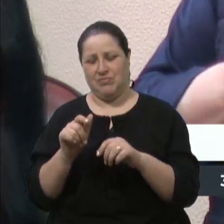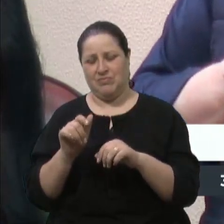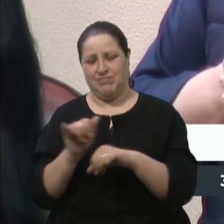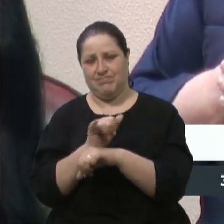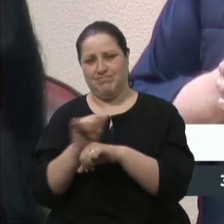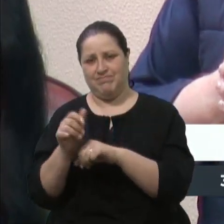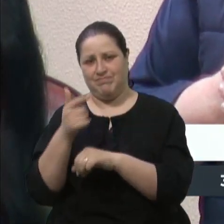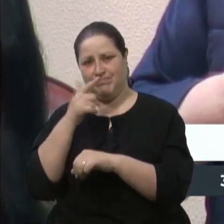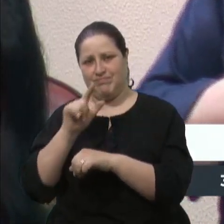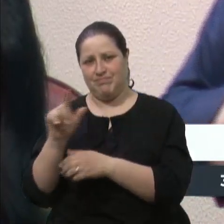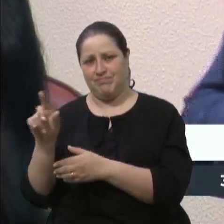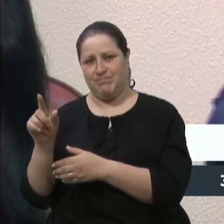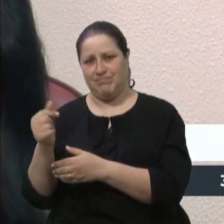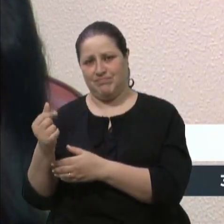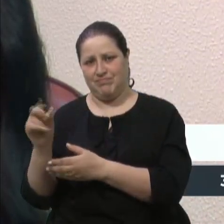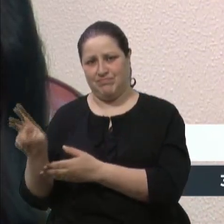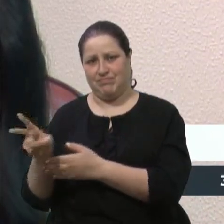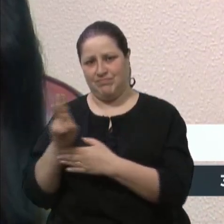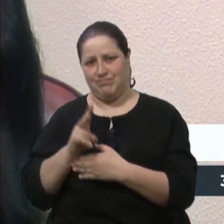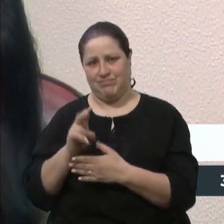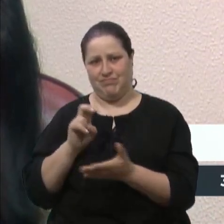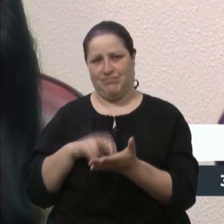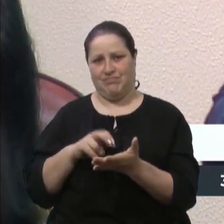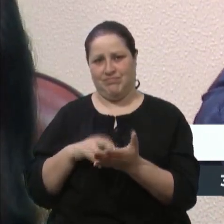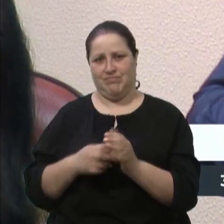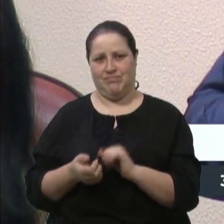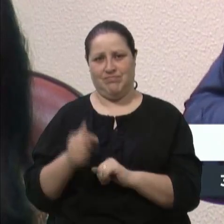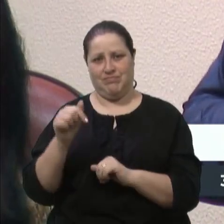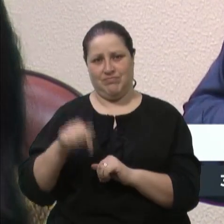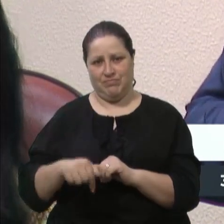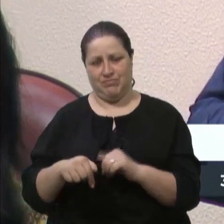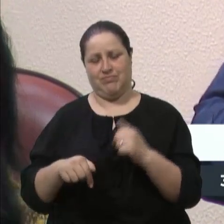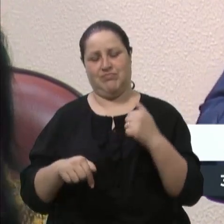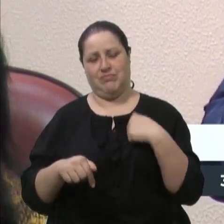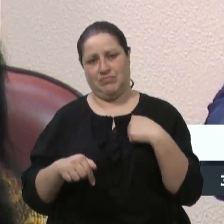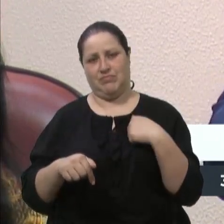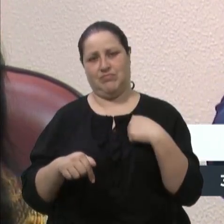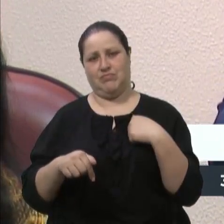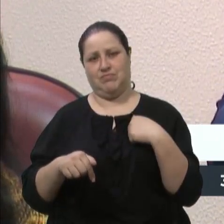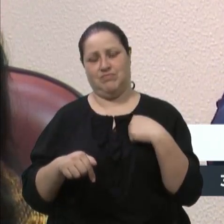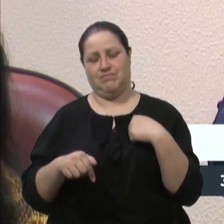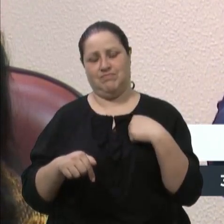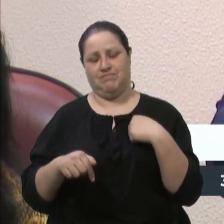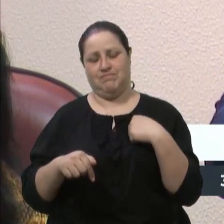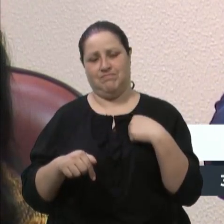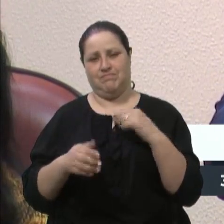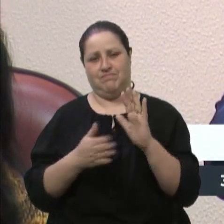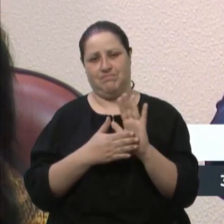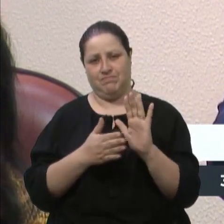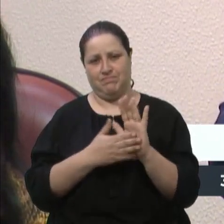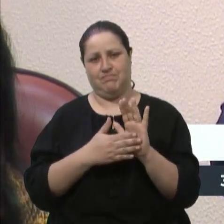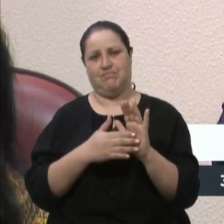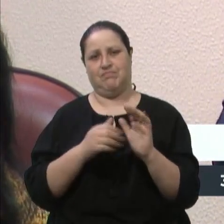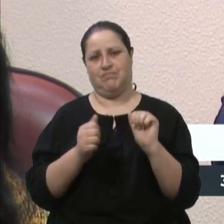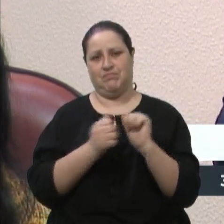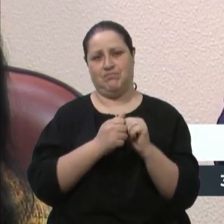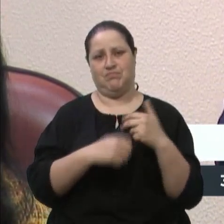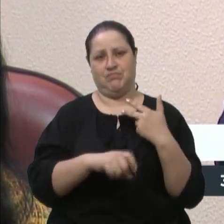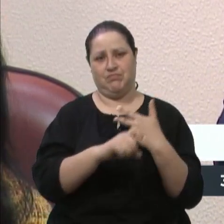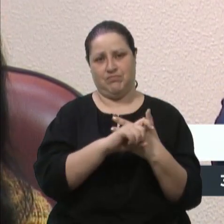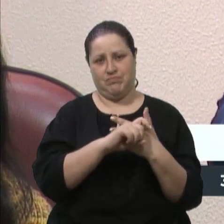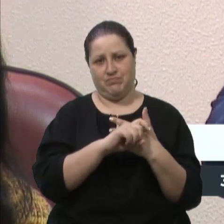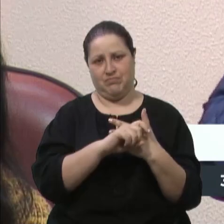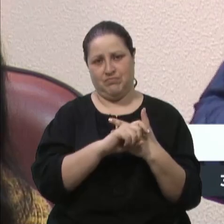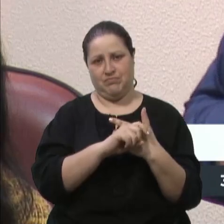o meu próximo passo aqui dentro desta casa. Nós ter uma construção junto com o Poder Executivo que